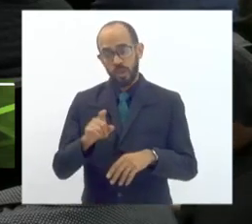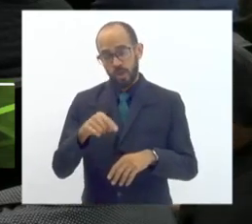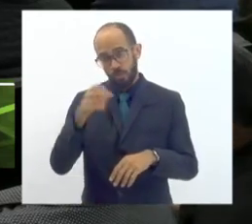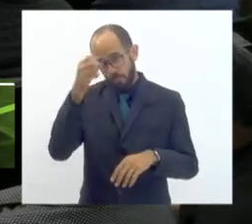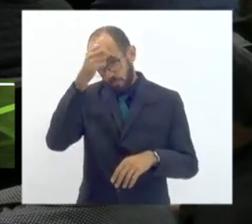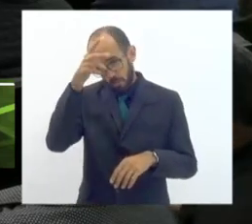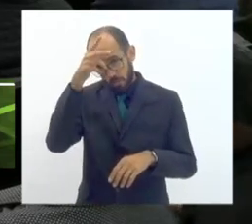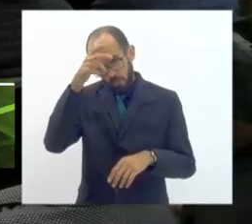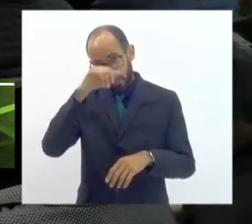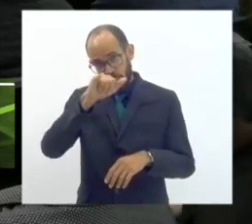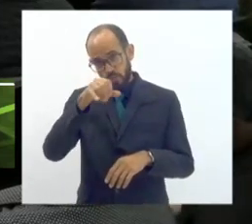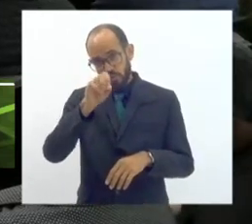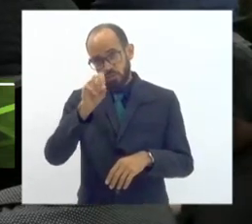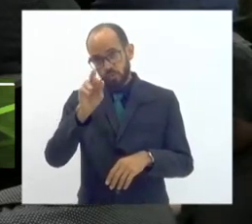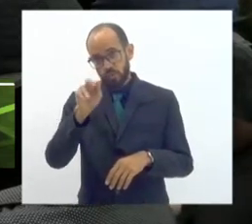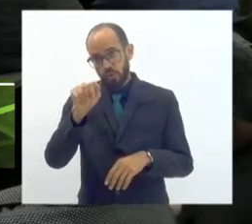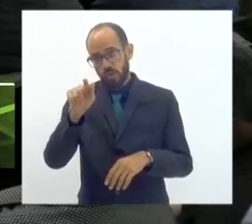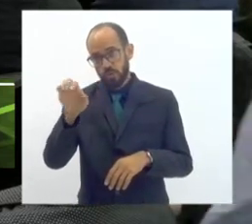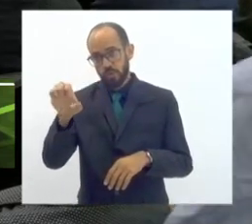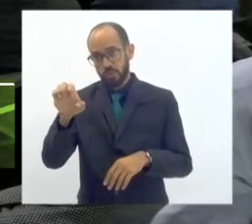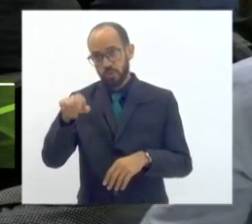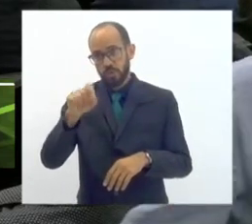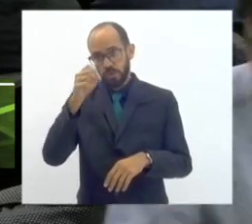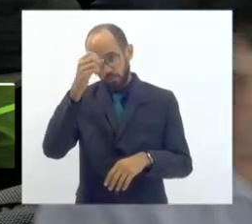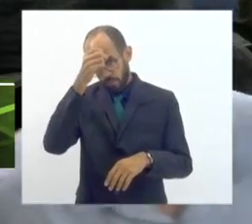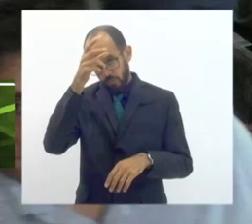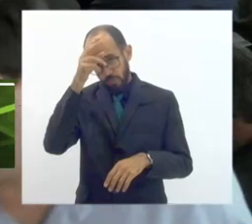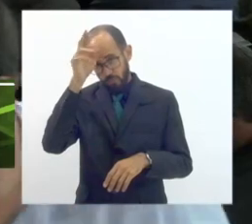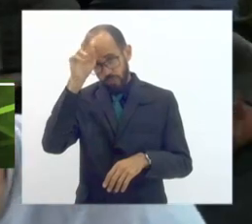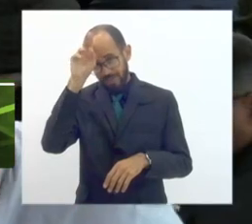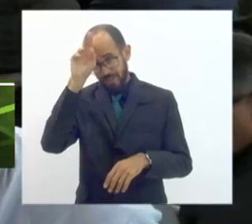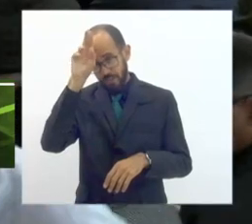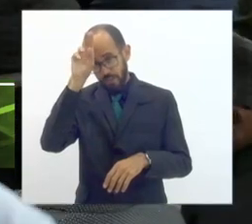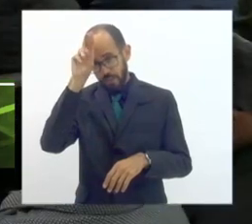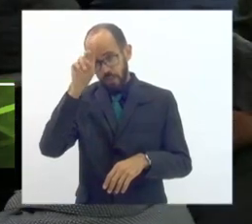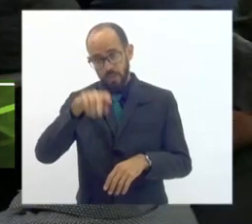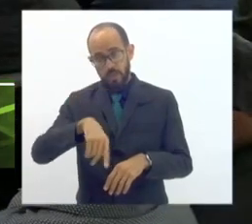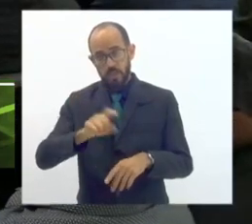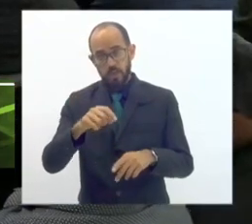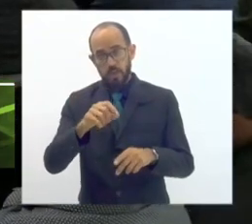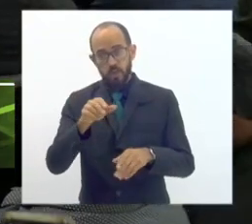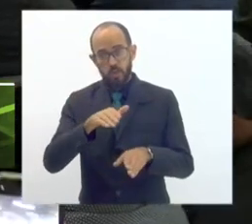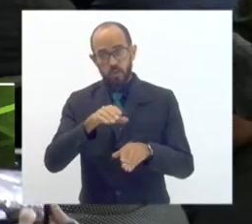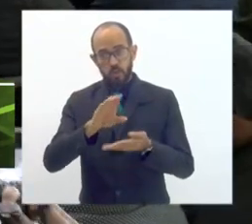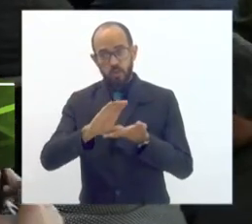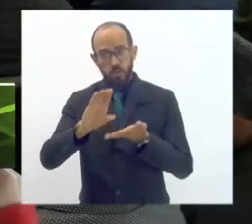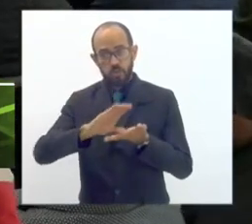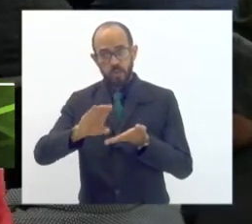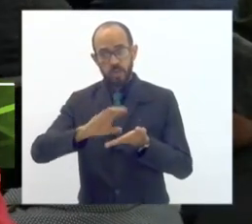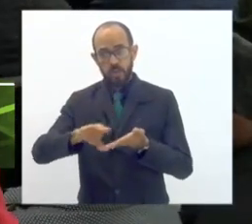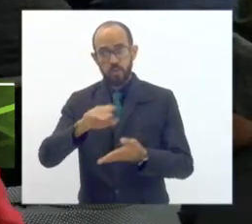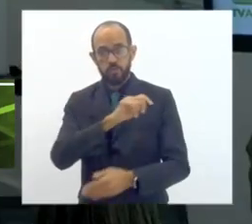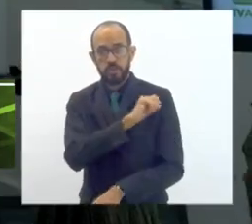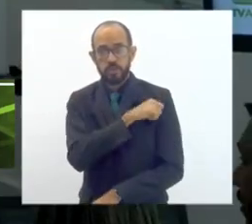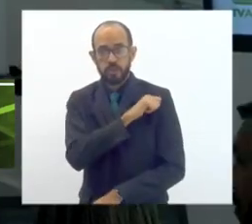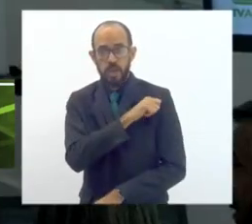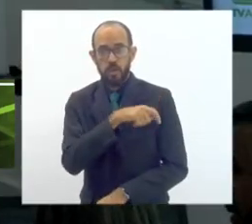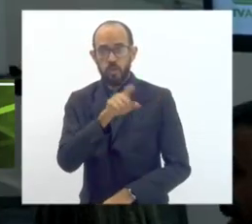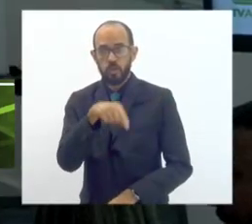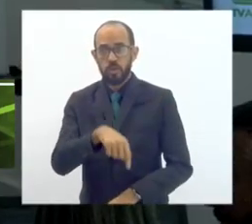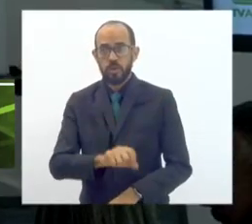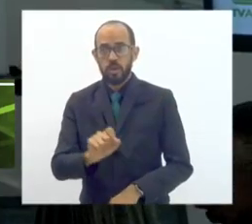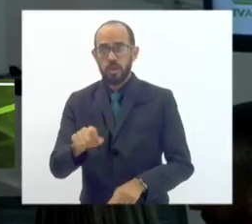prefeito Jorge Lúcio Miranda, que é o prefeito de Mesquita. O conselho fiscal, que é formado, também tem um presidente, que é